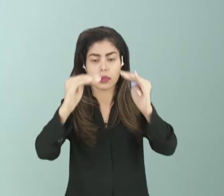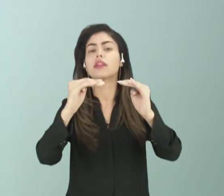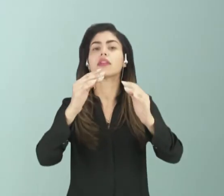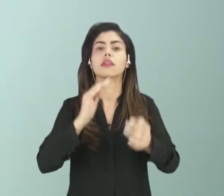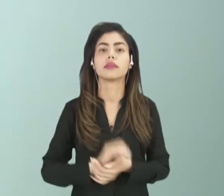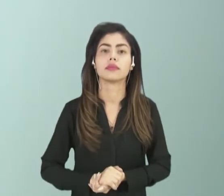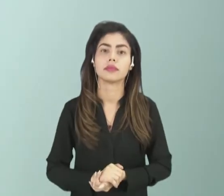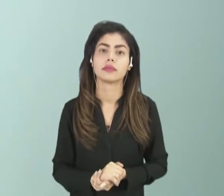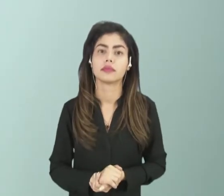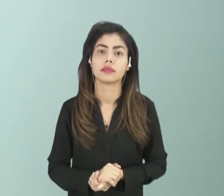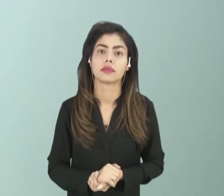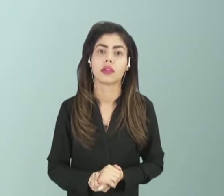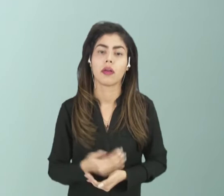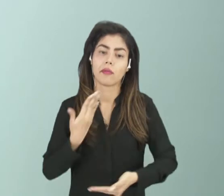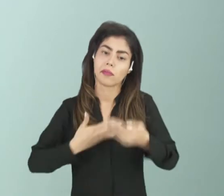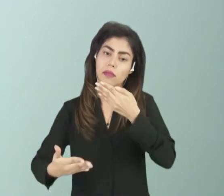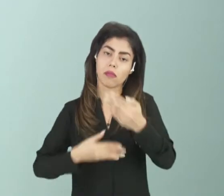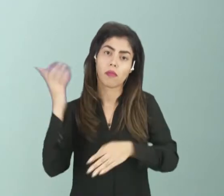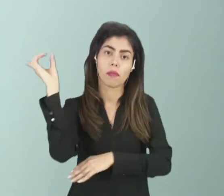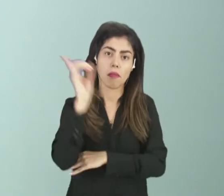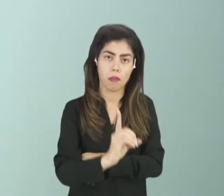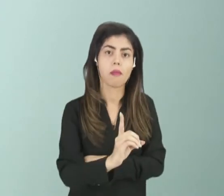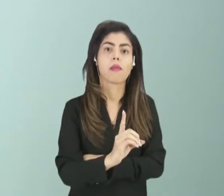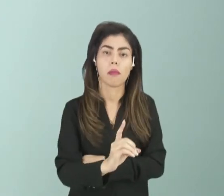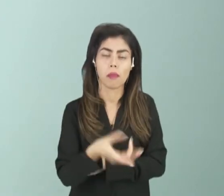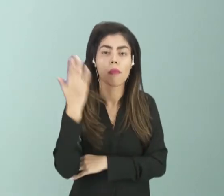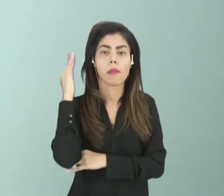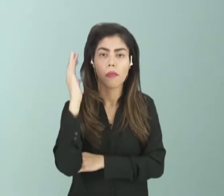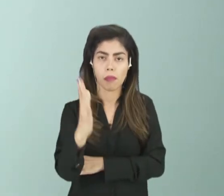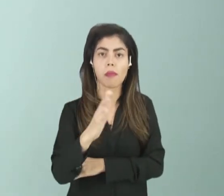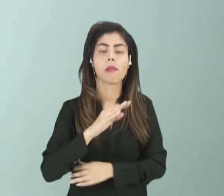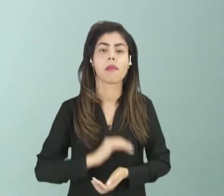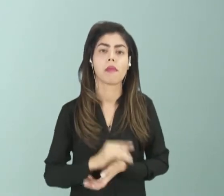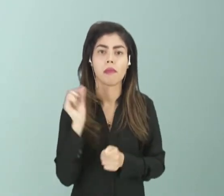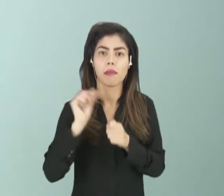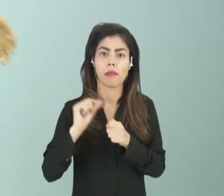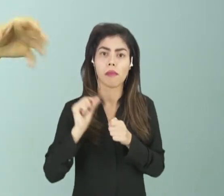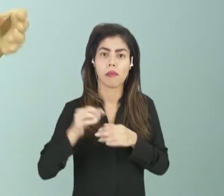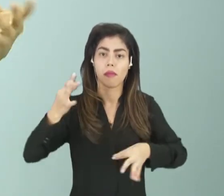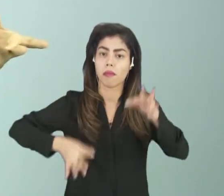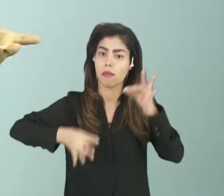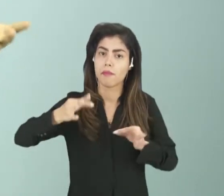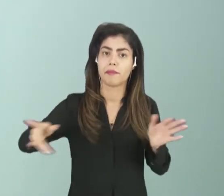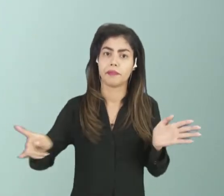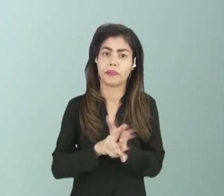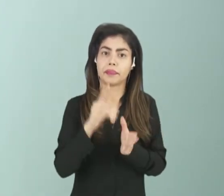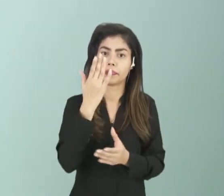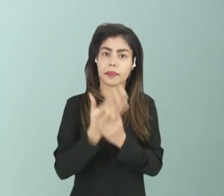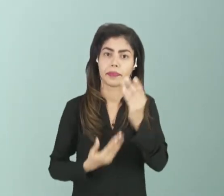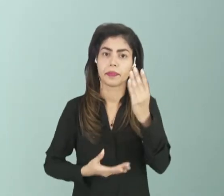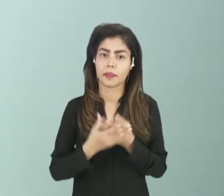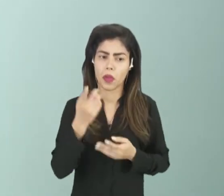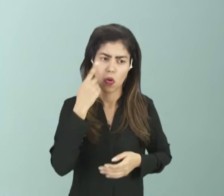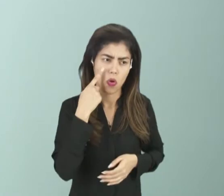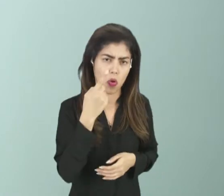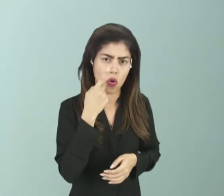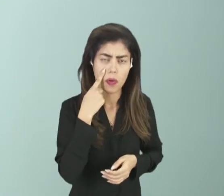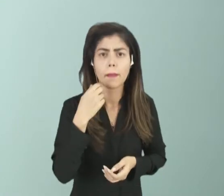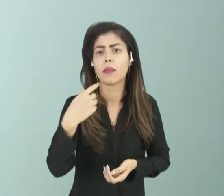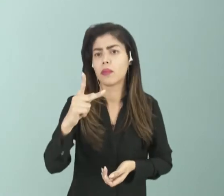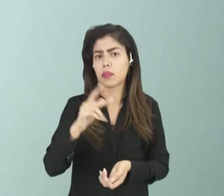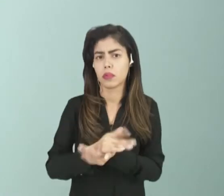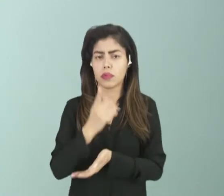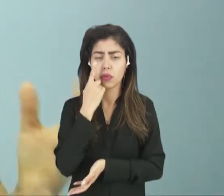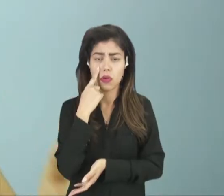leis, nós transferimos o nosso direito natural de fazer justiça com as próprias mãos, aquele olho por olho, dente por dente,